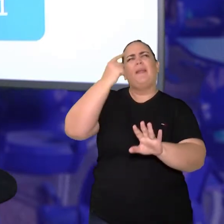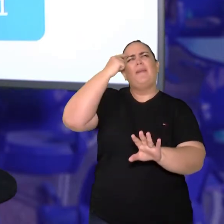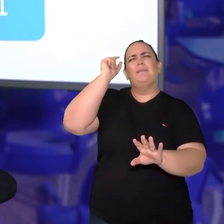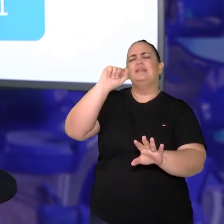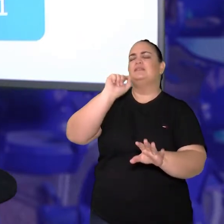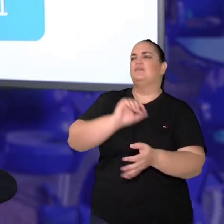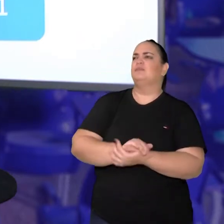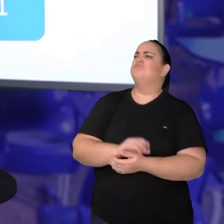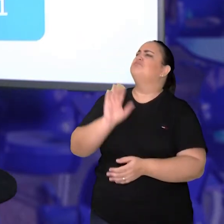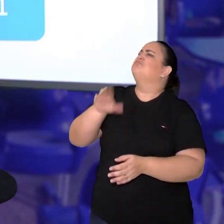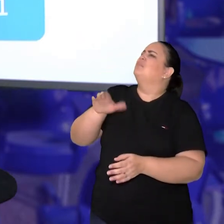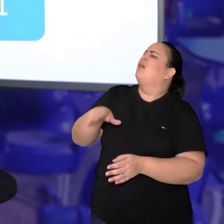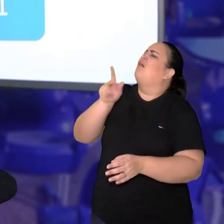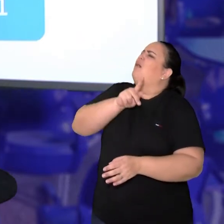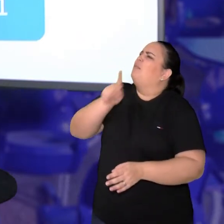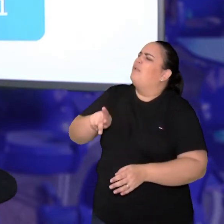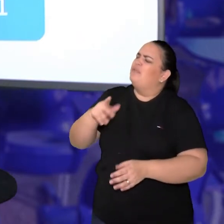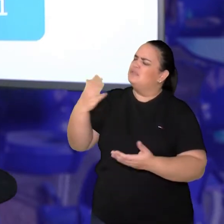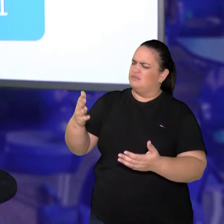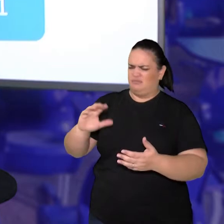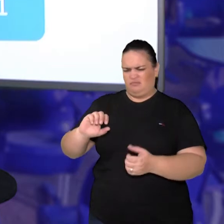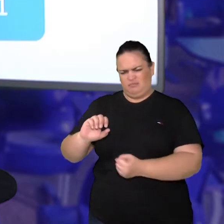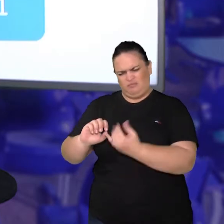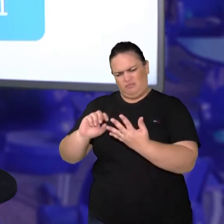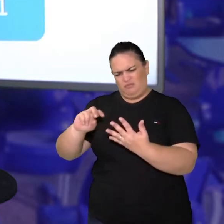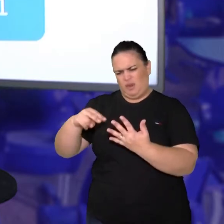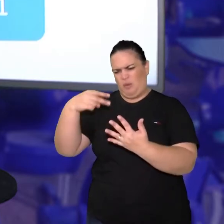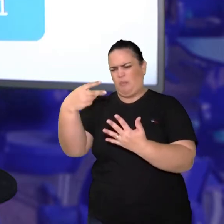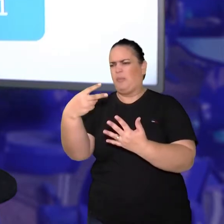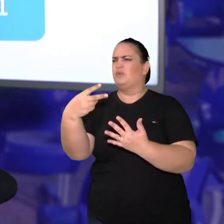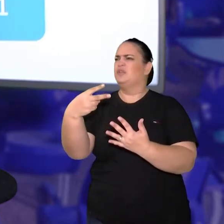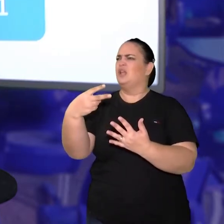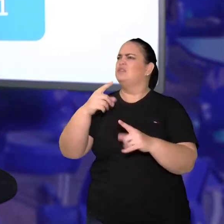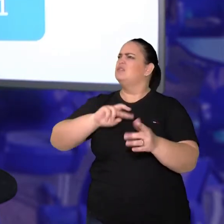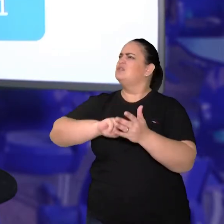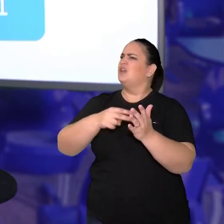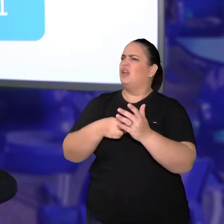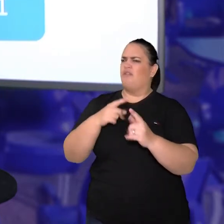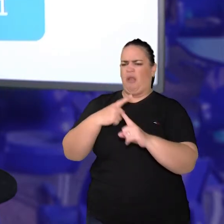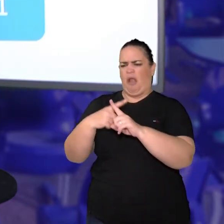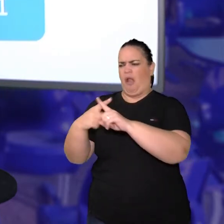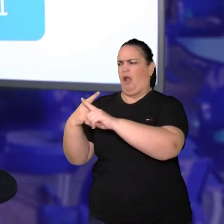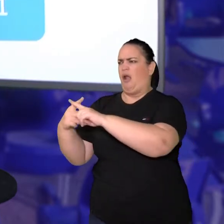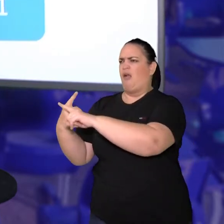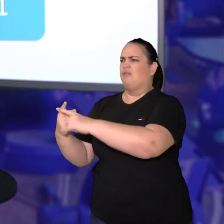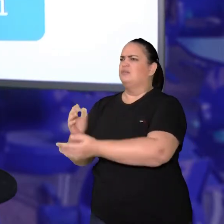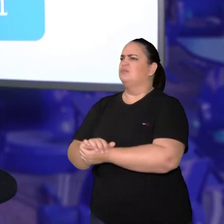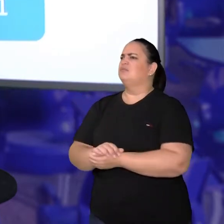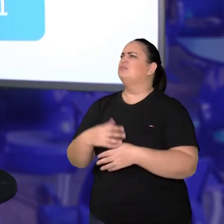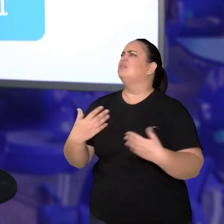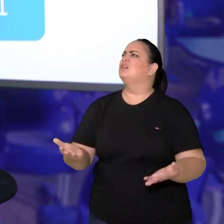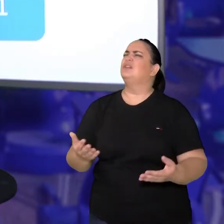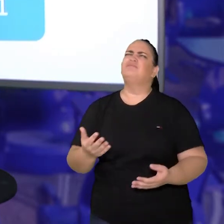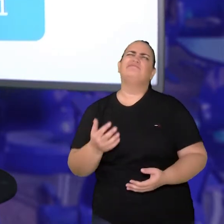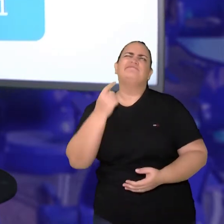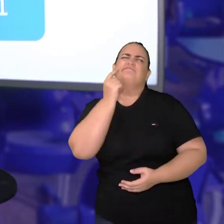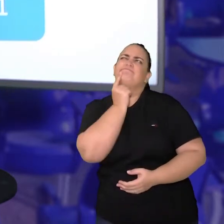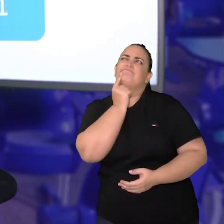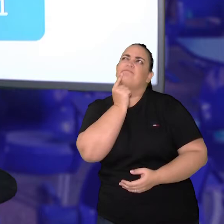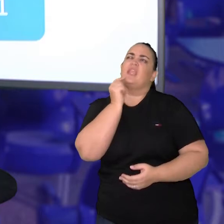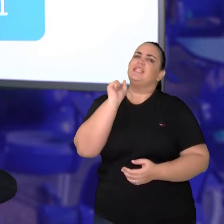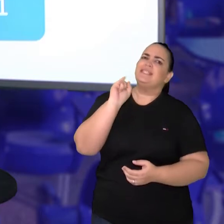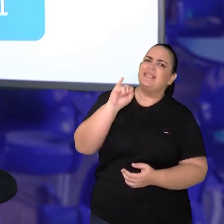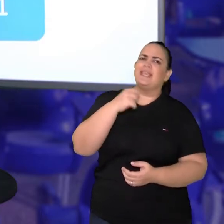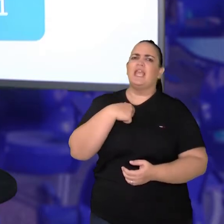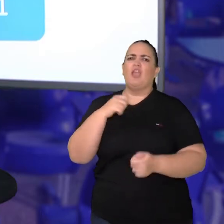professor, se potências são multiplicações sucessivas, então, se eu